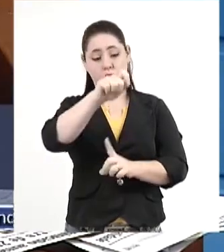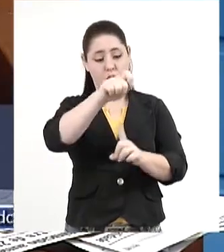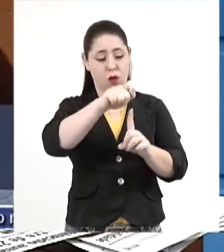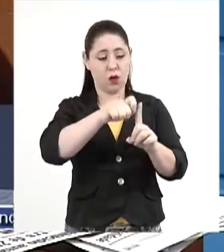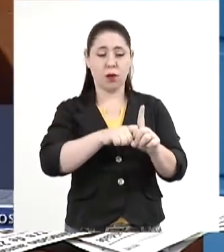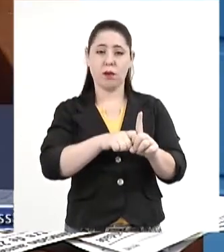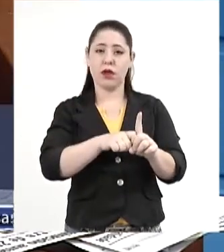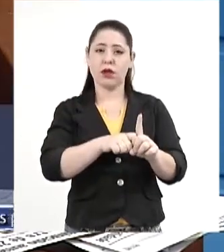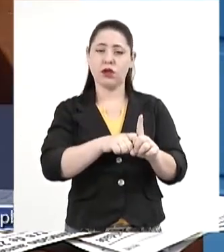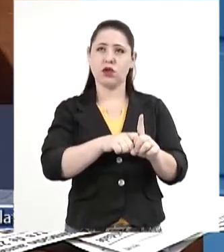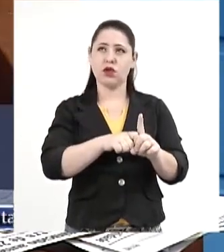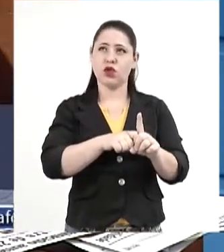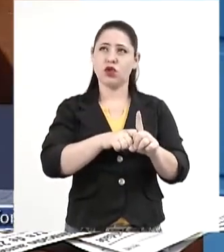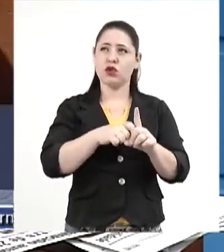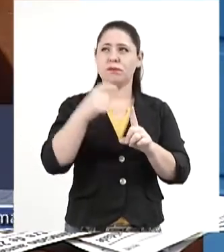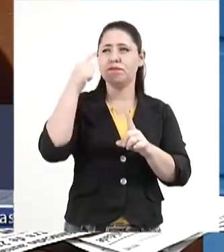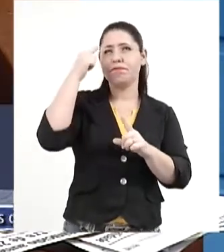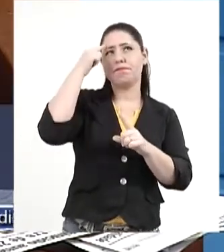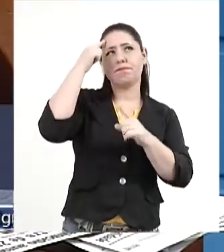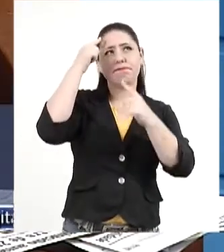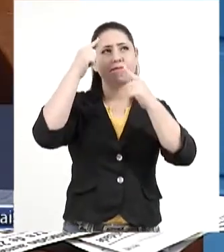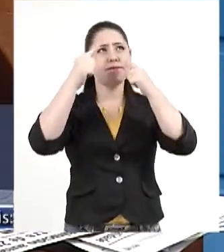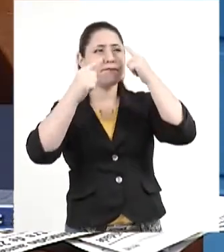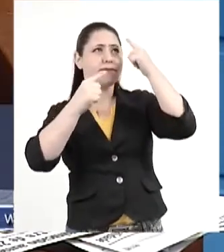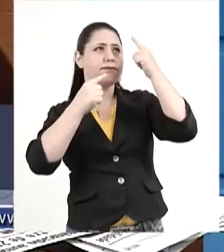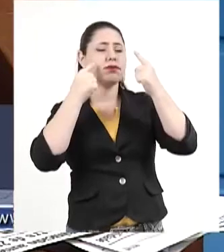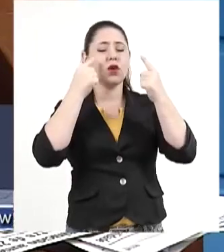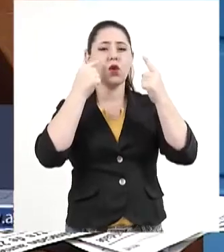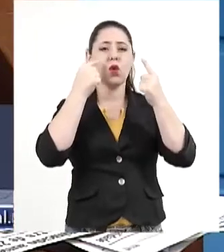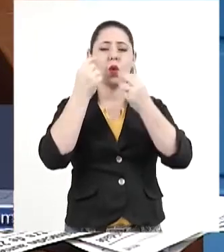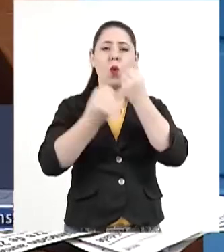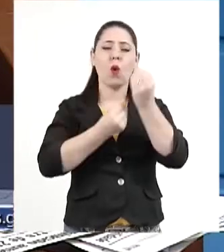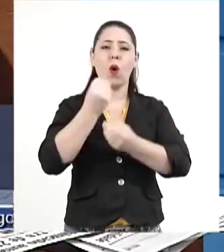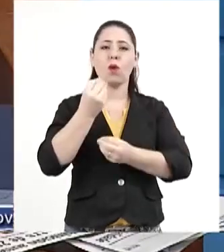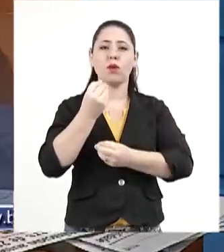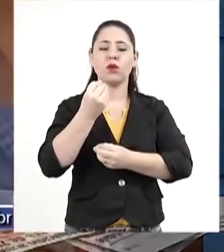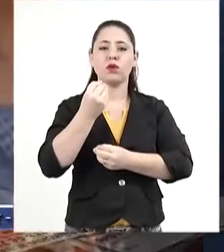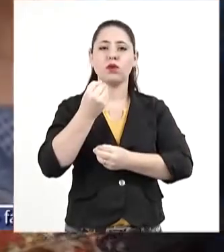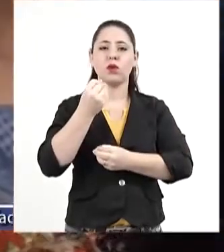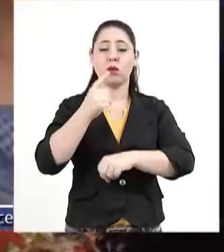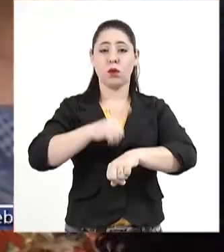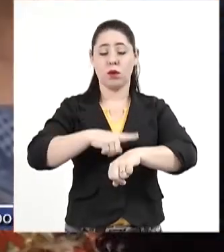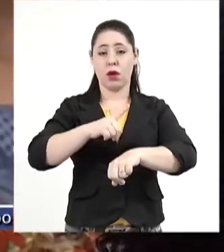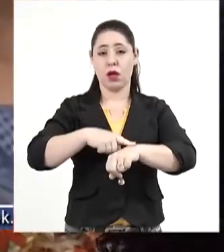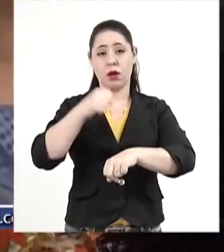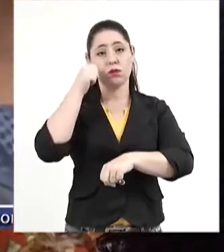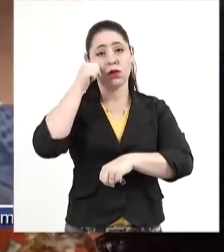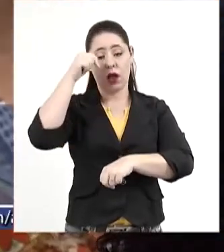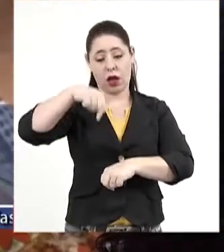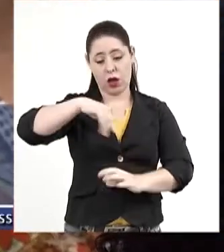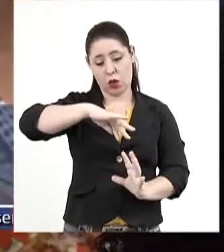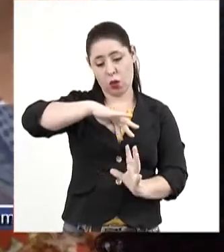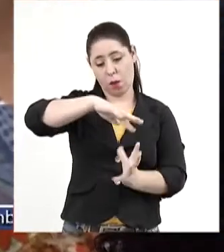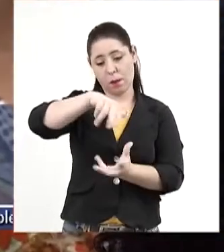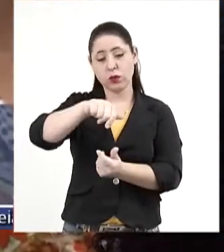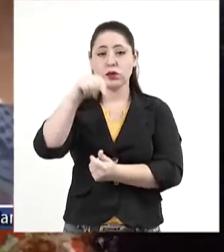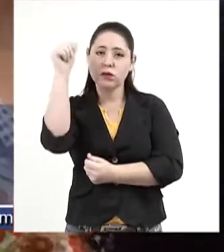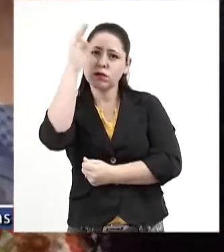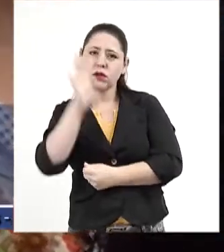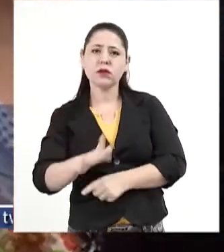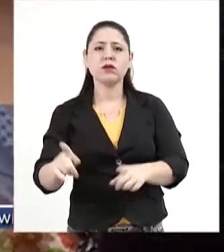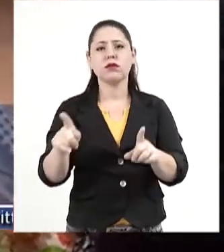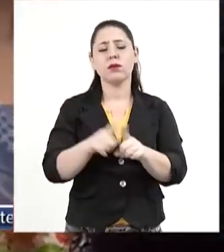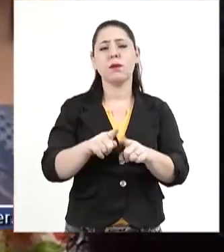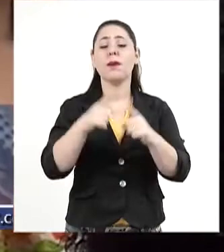mês de reflexão sobre a condição das mulheres no Brasil e no mundo, mas é um